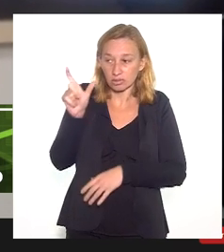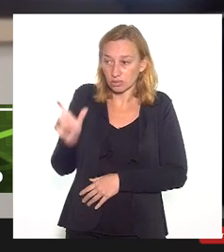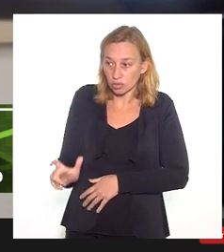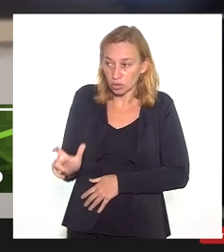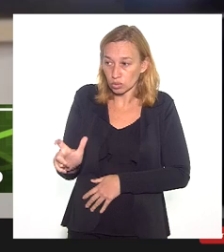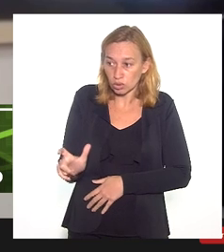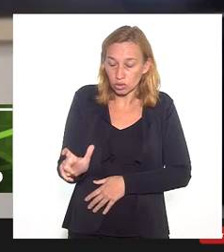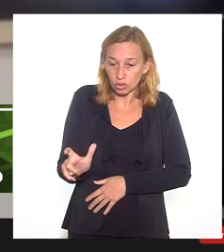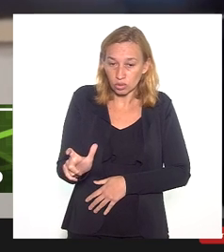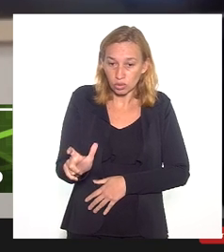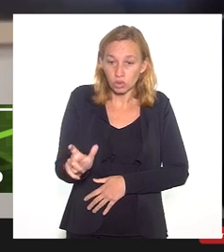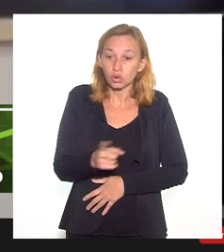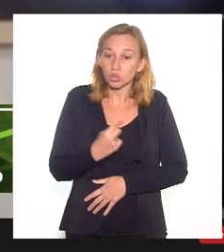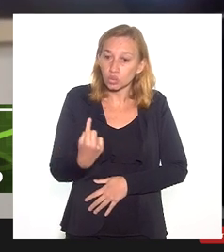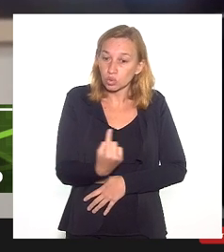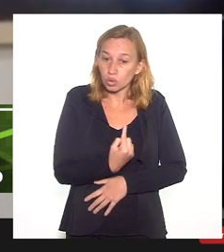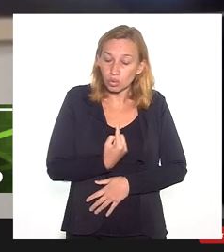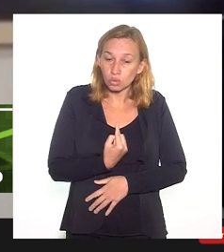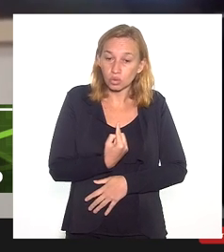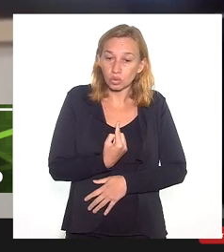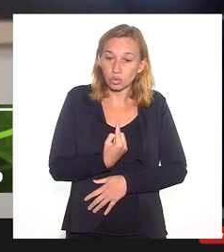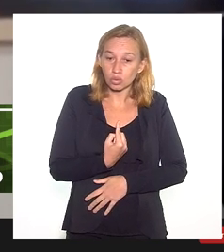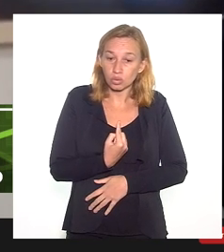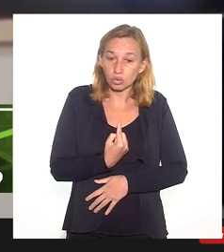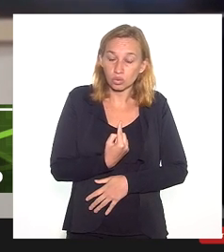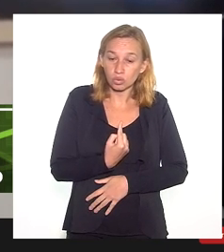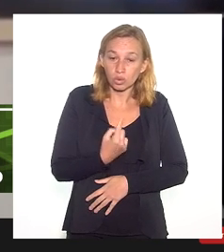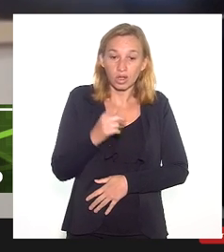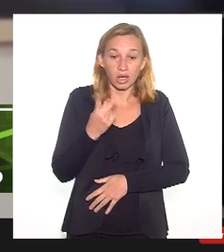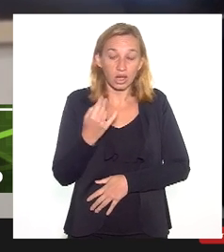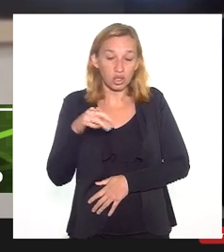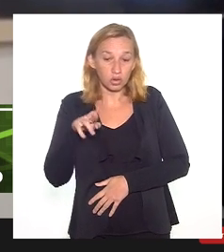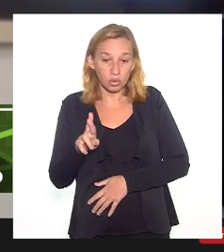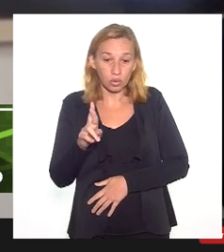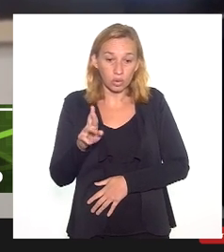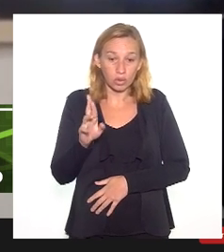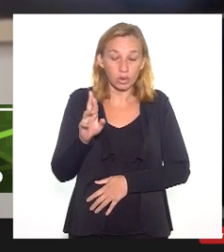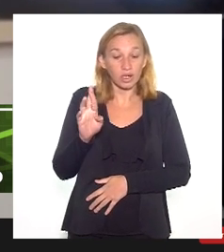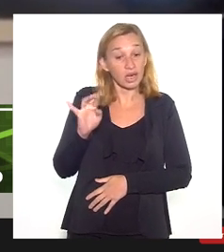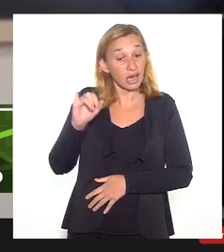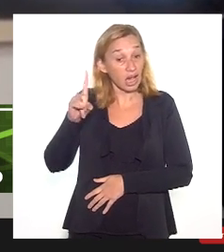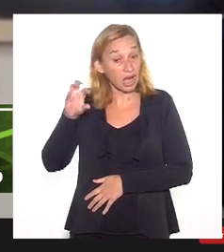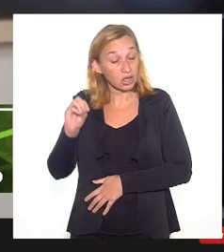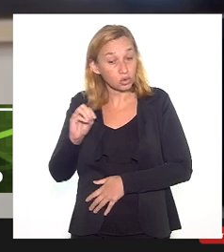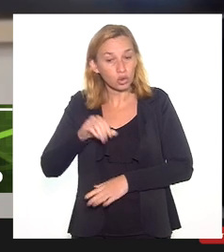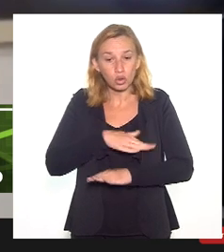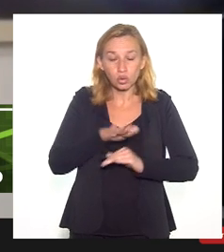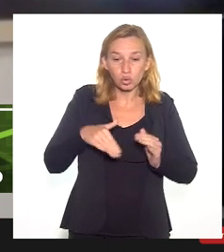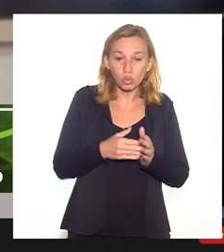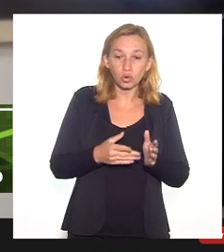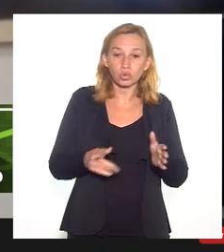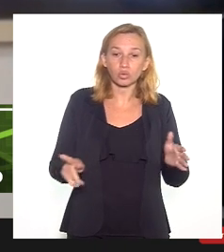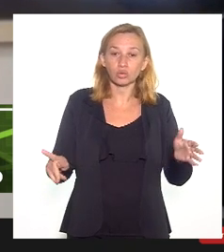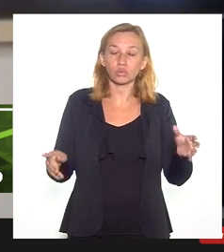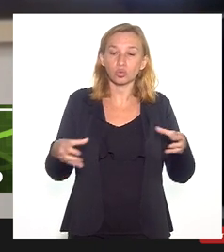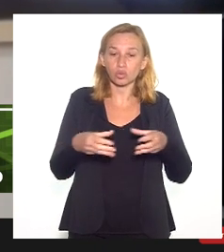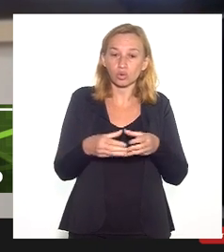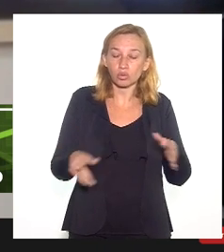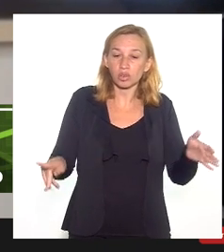nosso magnífico reitor, Ricardo Lodge, todo o corpo docente,